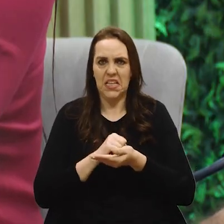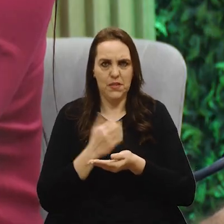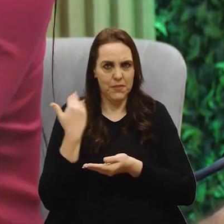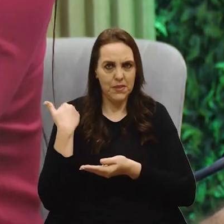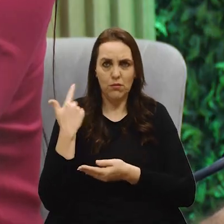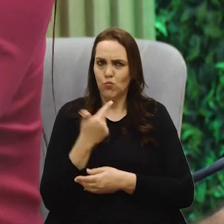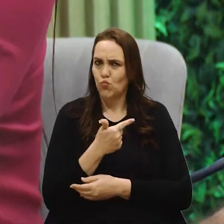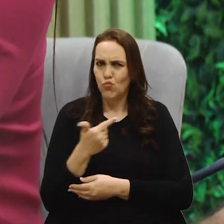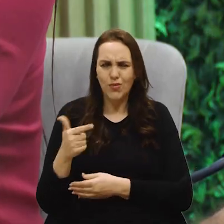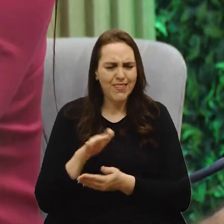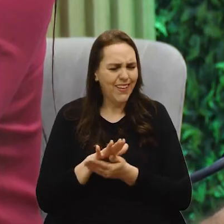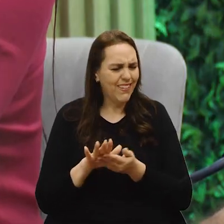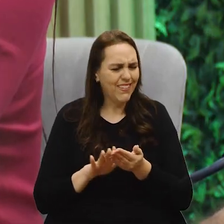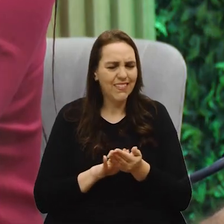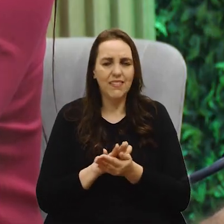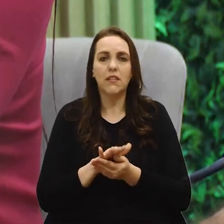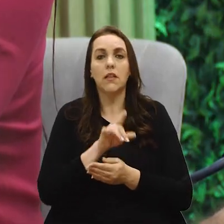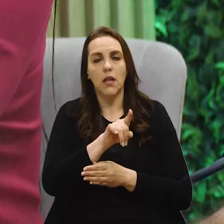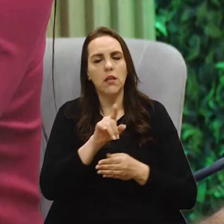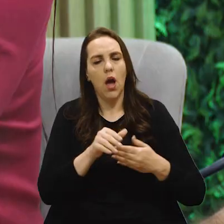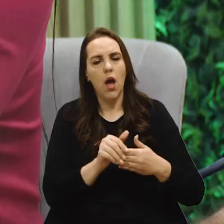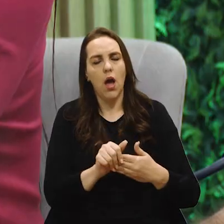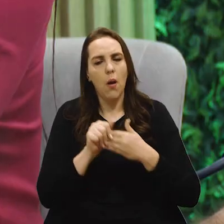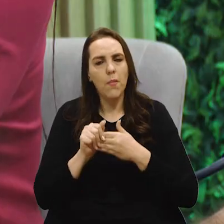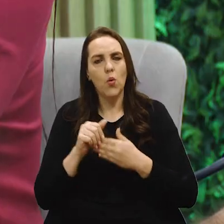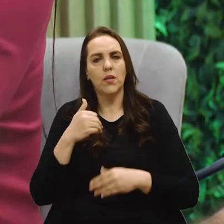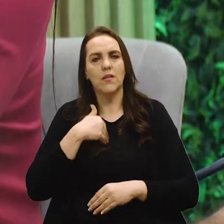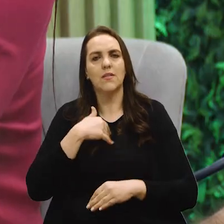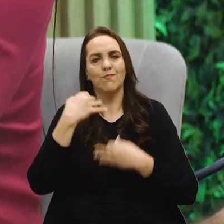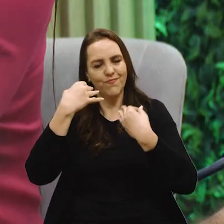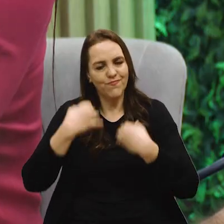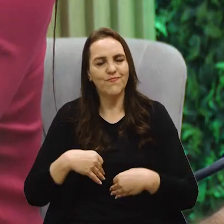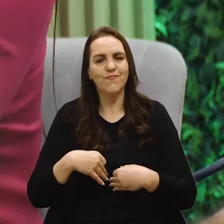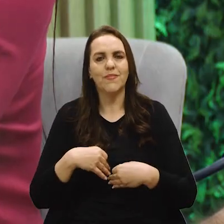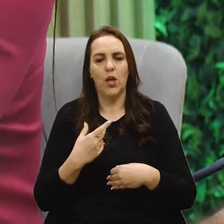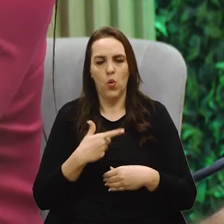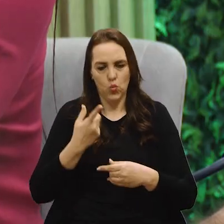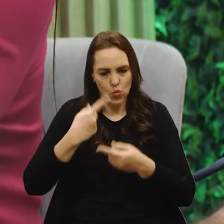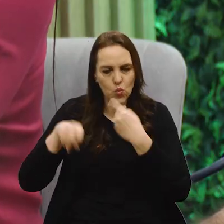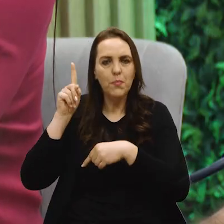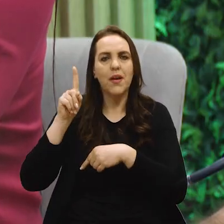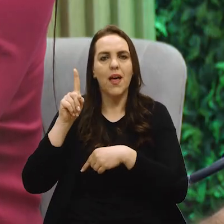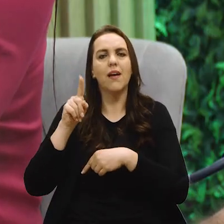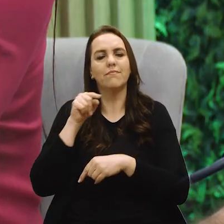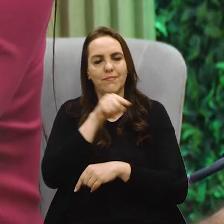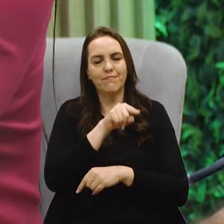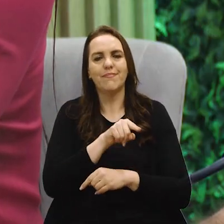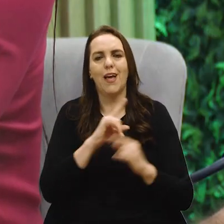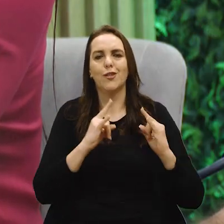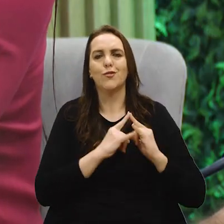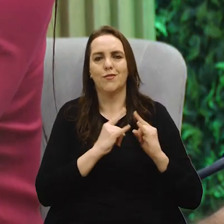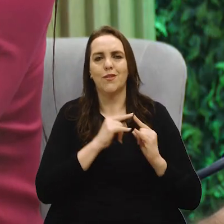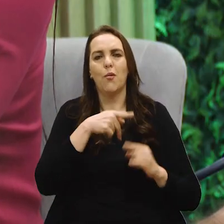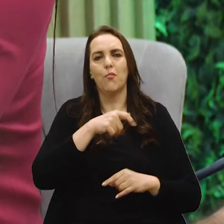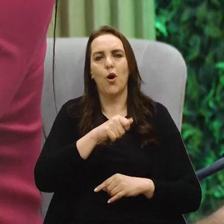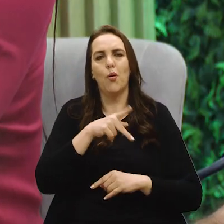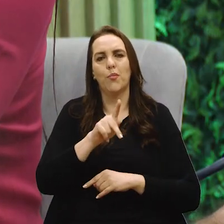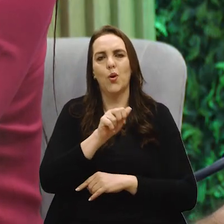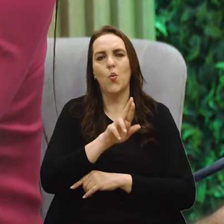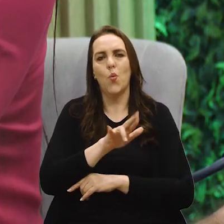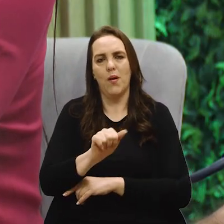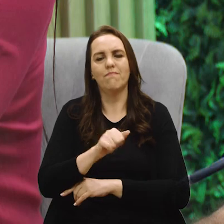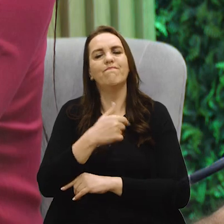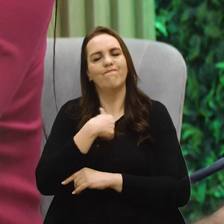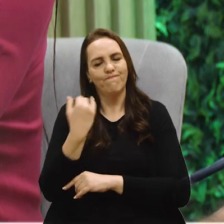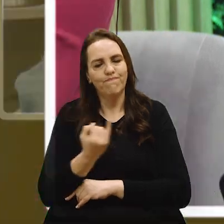tinha nada, e eu recebi a orientação de como sair dessa através do Pop Rua, né? Por isso que eu acho muito importante.